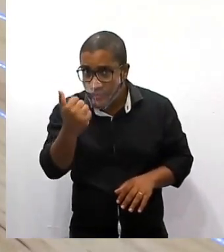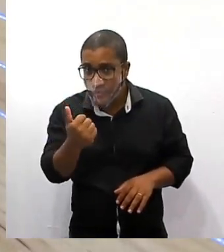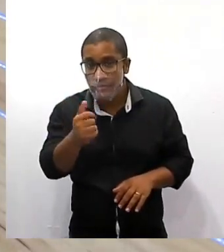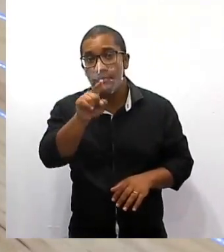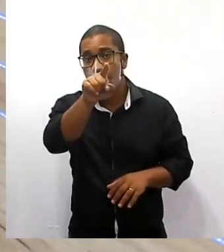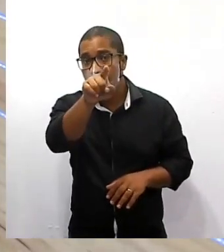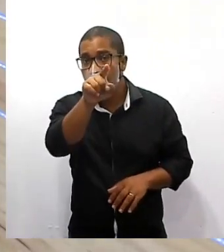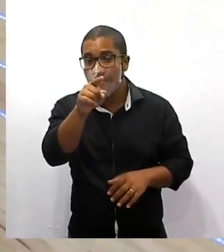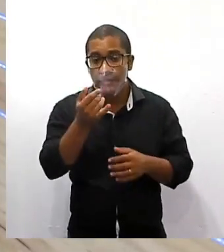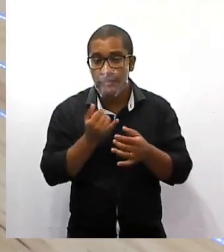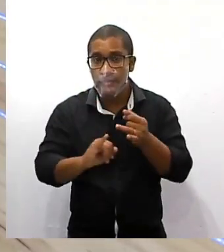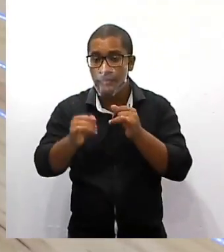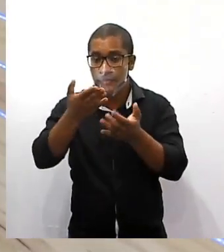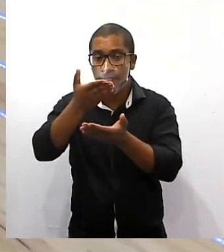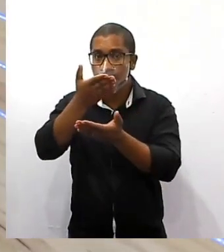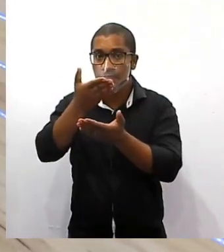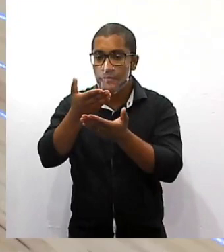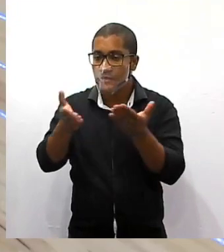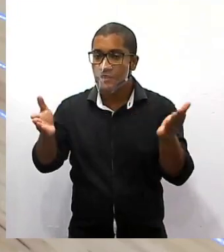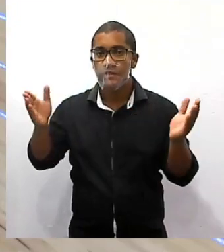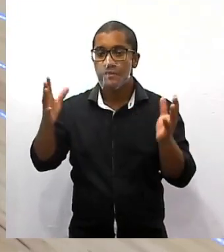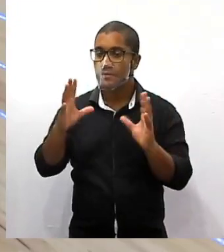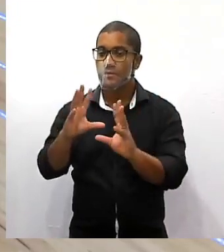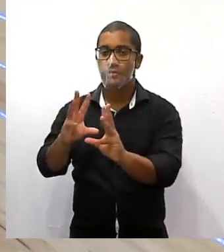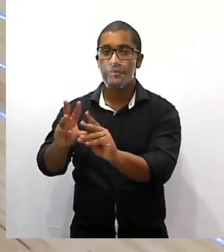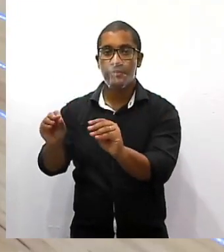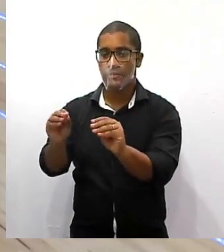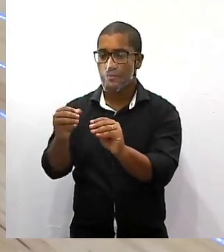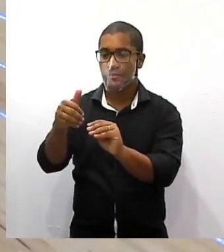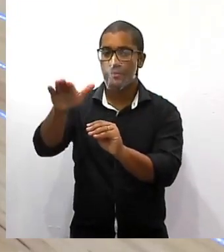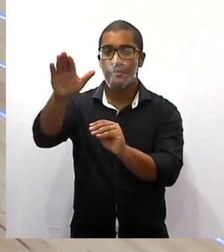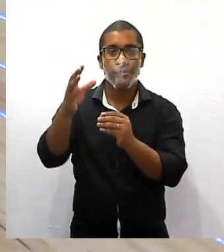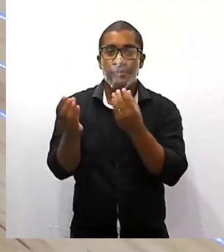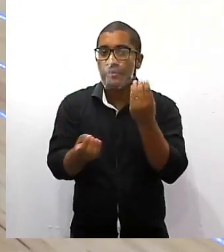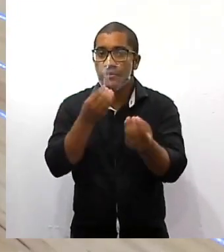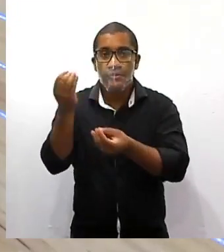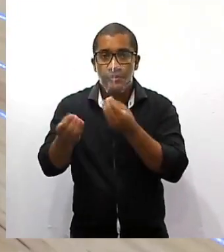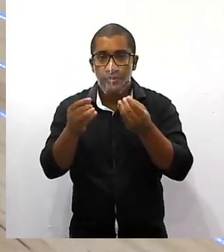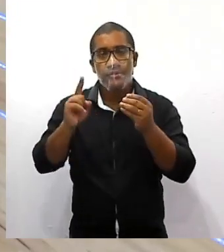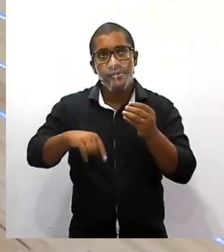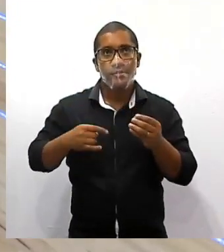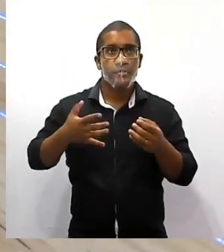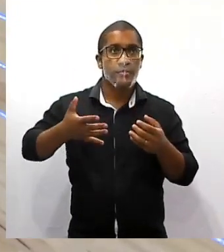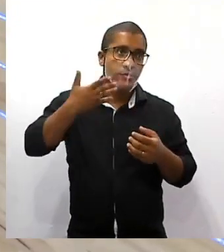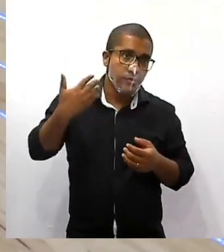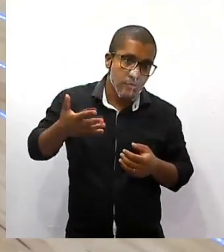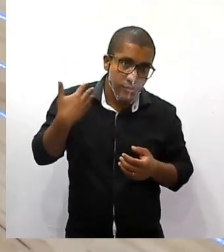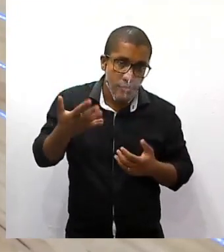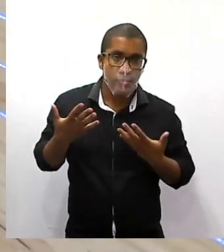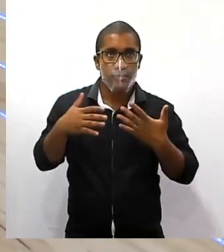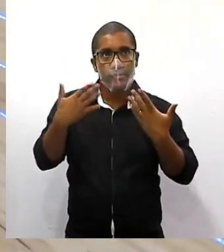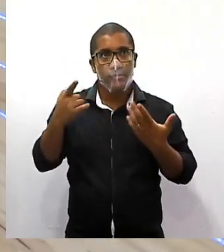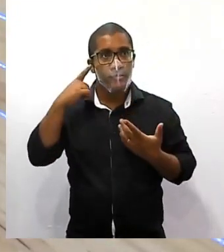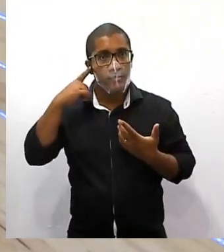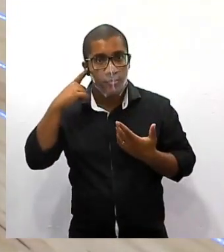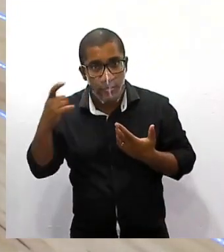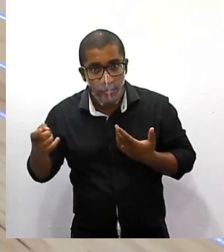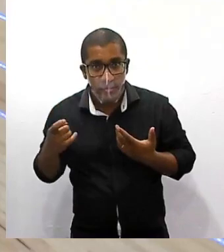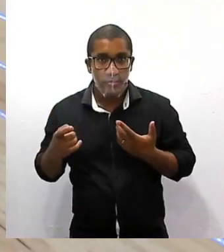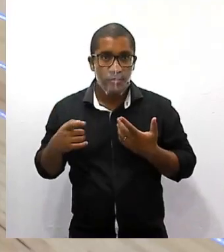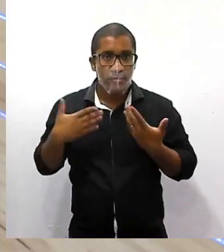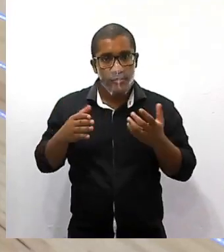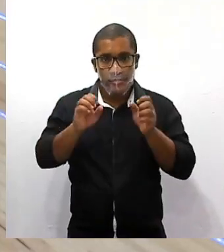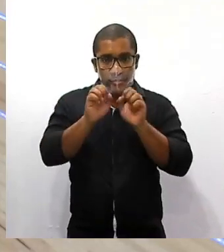A energia, ela vai ser mandada embora. De que maneira? Na forma de calor, na forma de som, na forma de